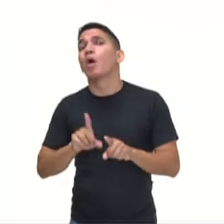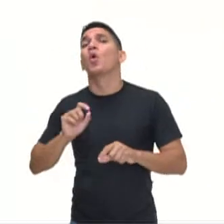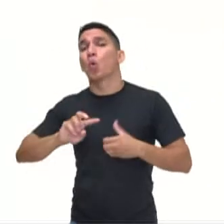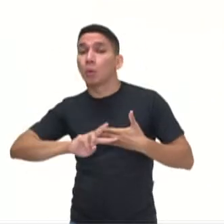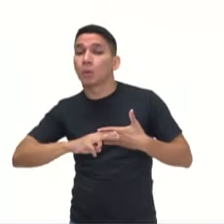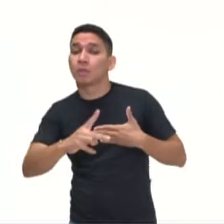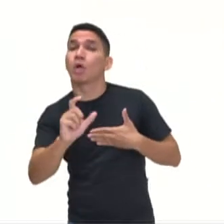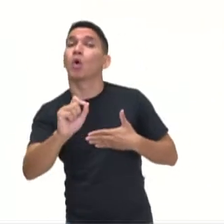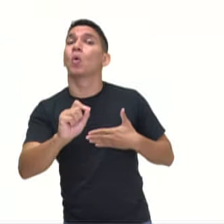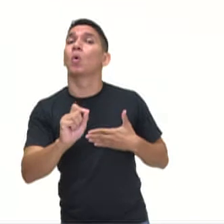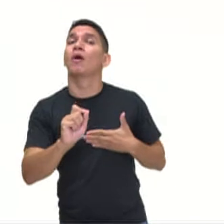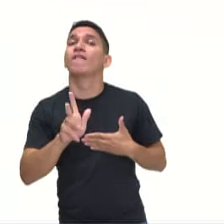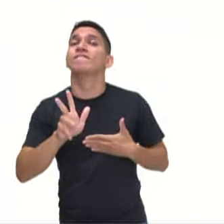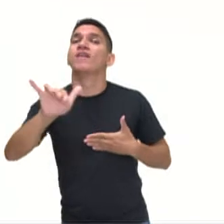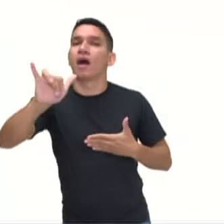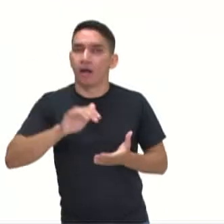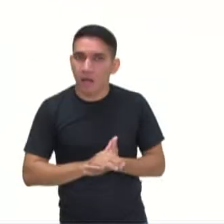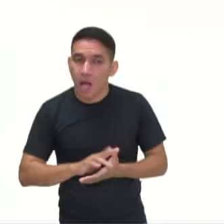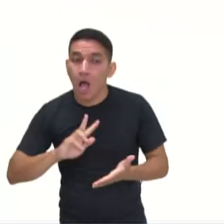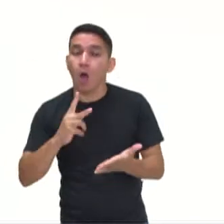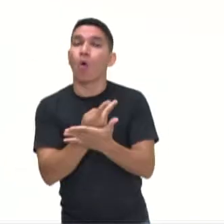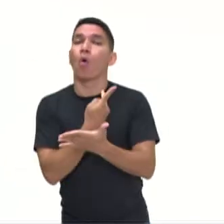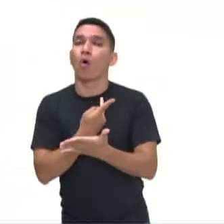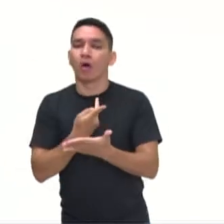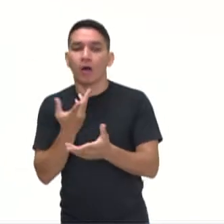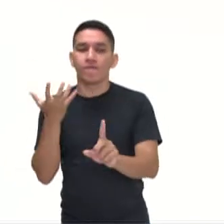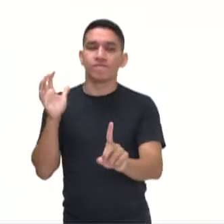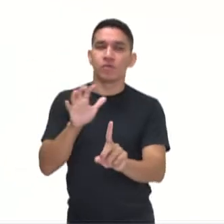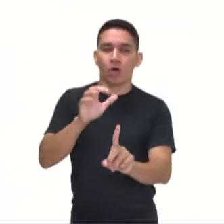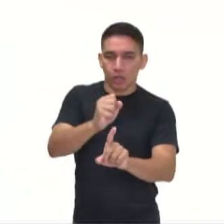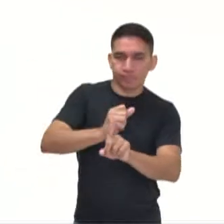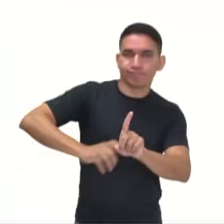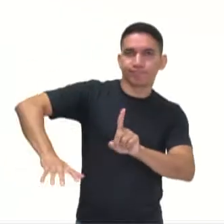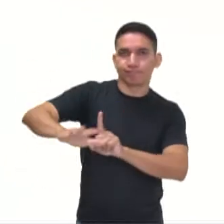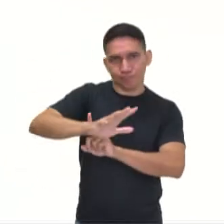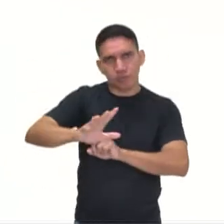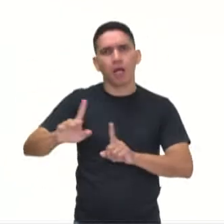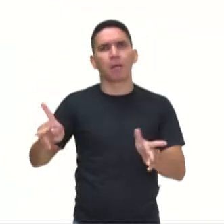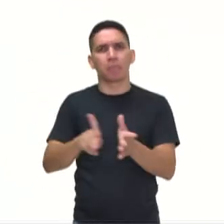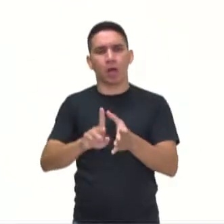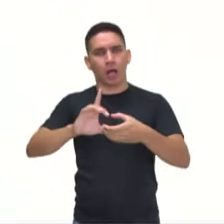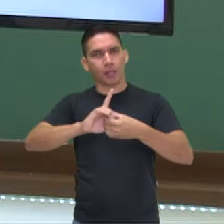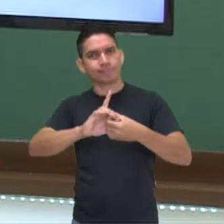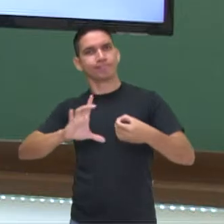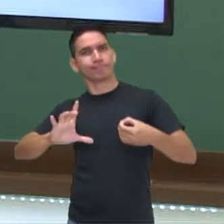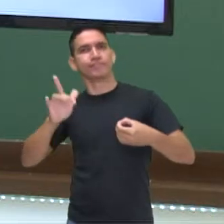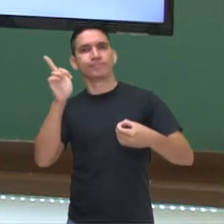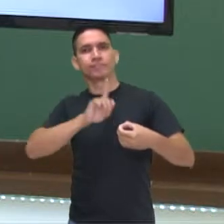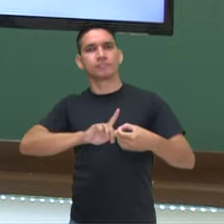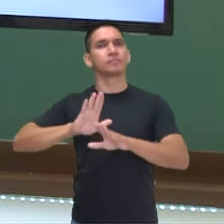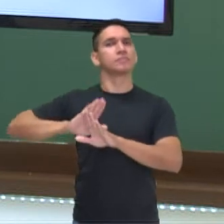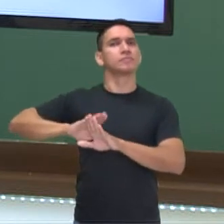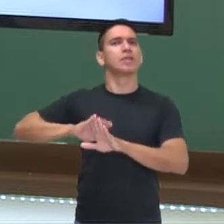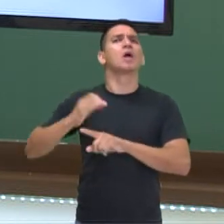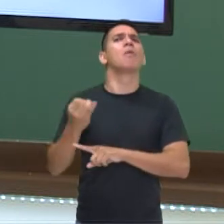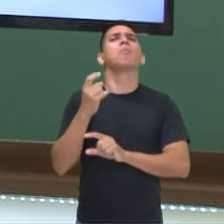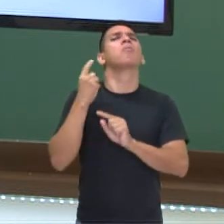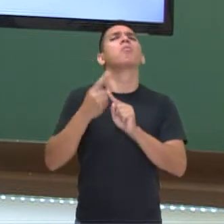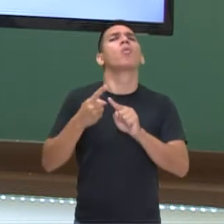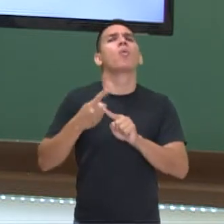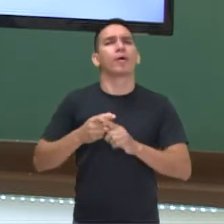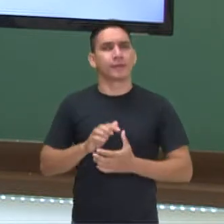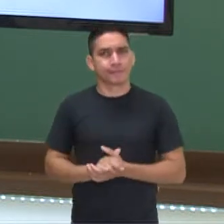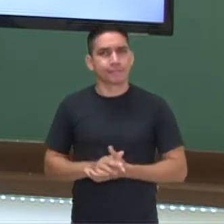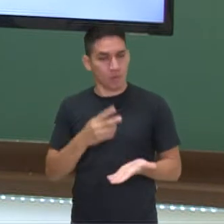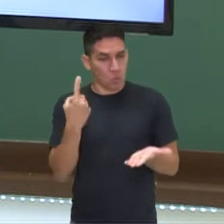implicações práticas para a construção de uma sociedade mais democrática. Olha aí a importância, do compromisso e